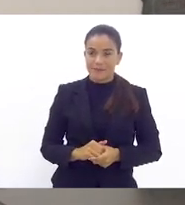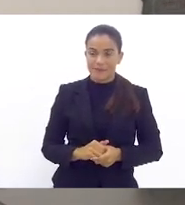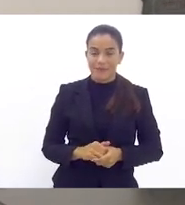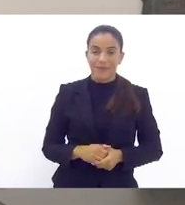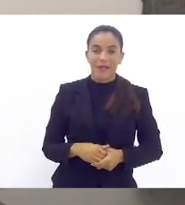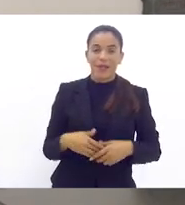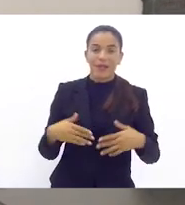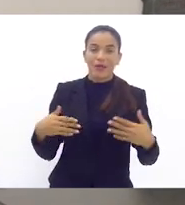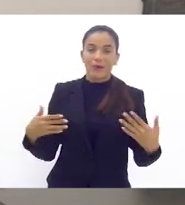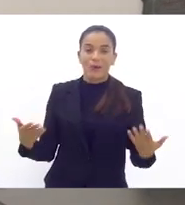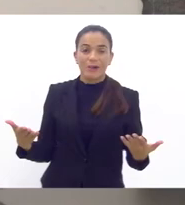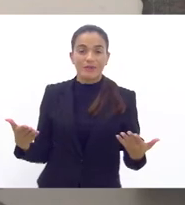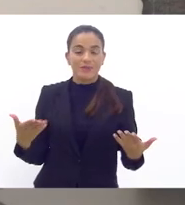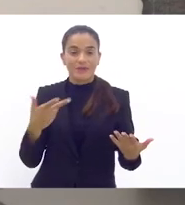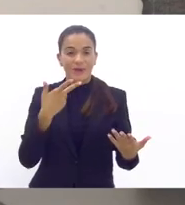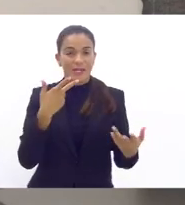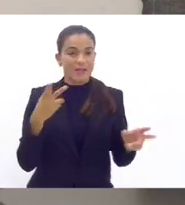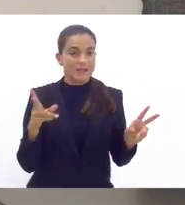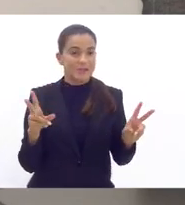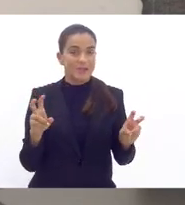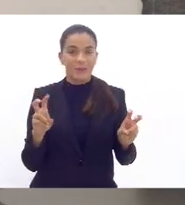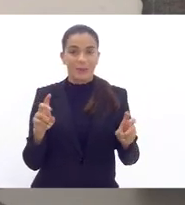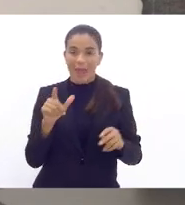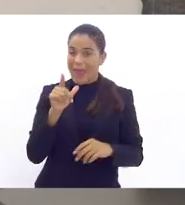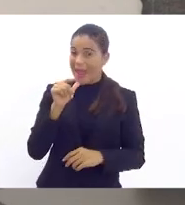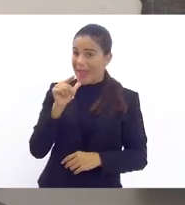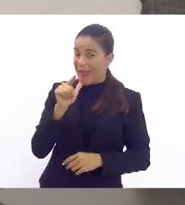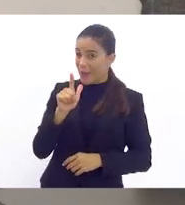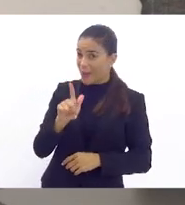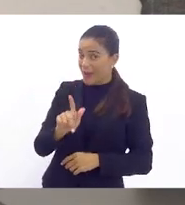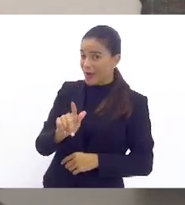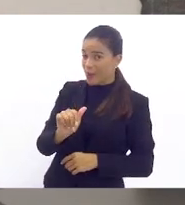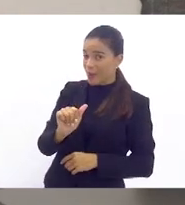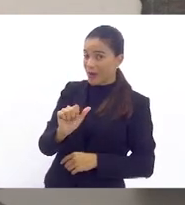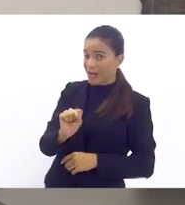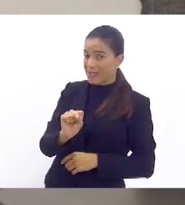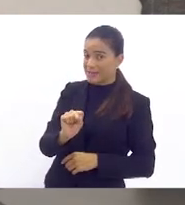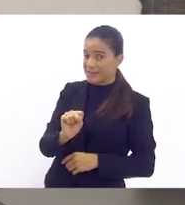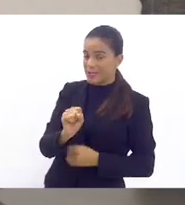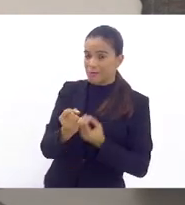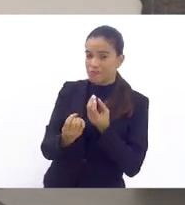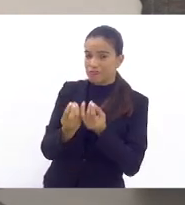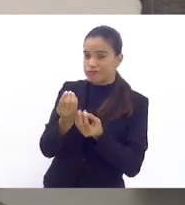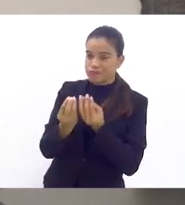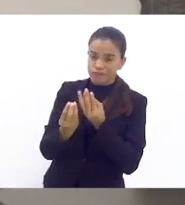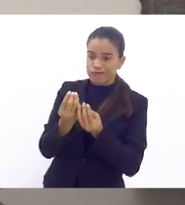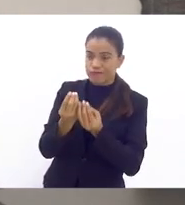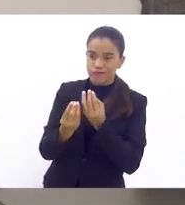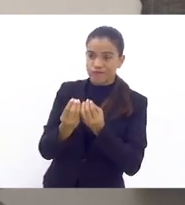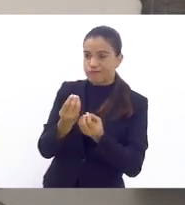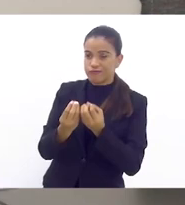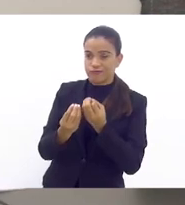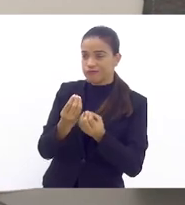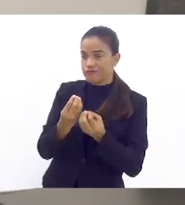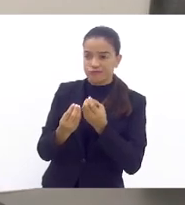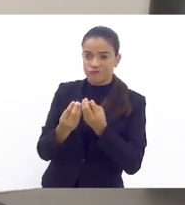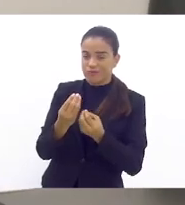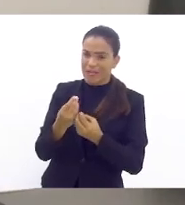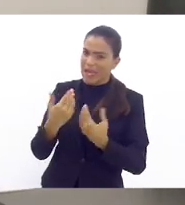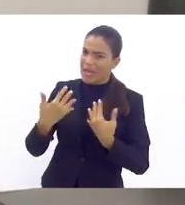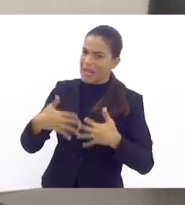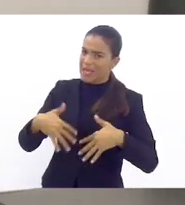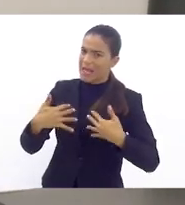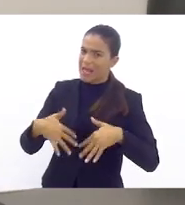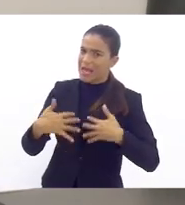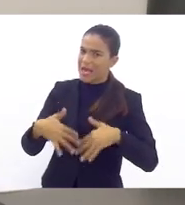quando se trata da água com gás, claro que sai muito